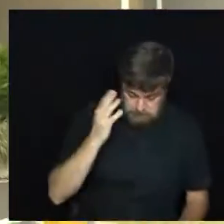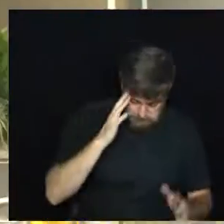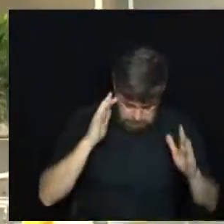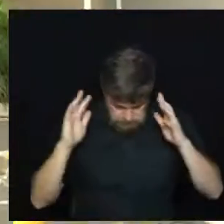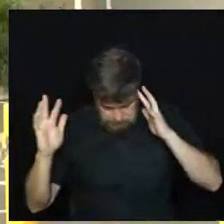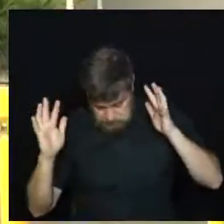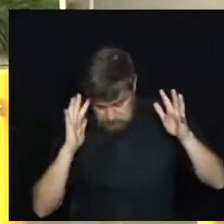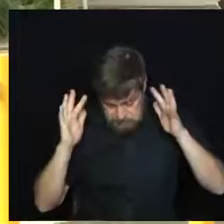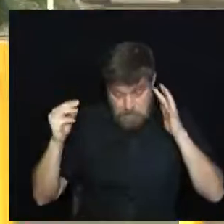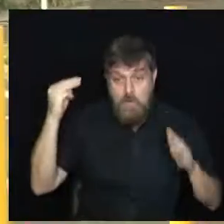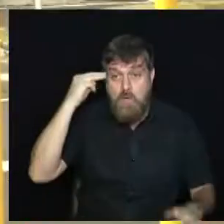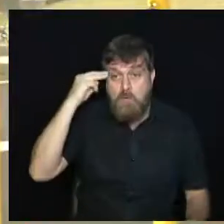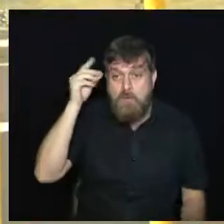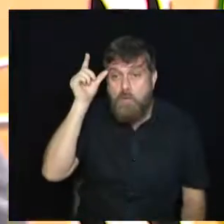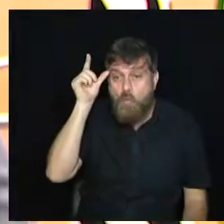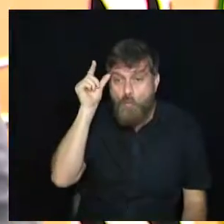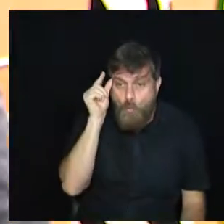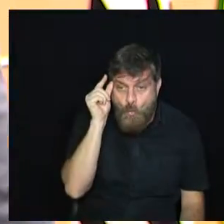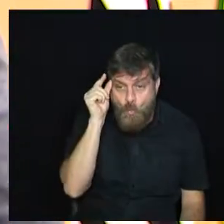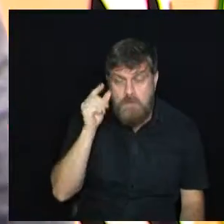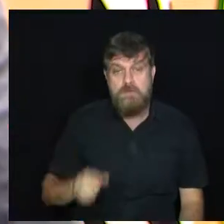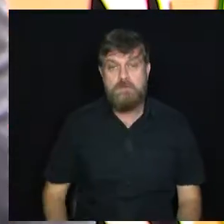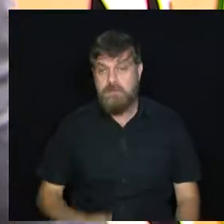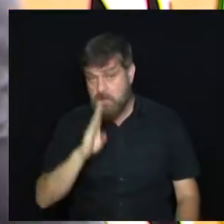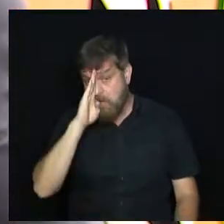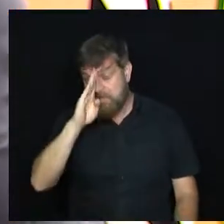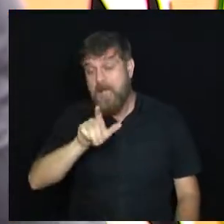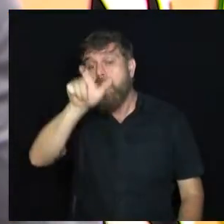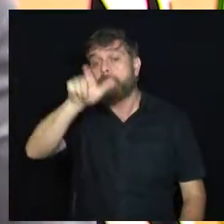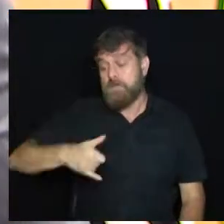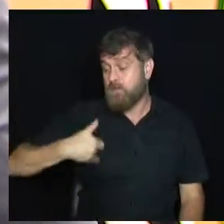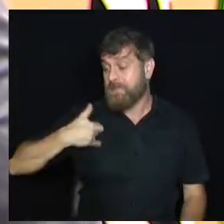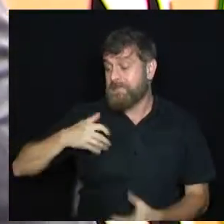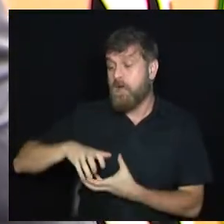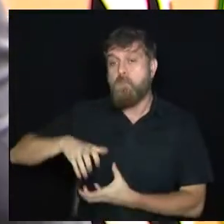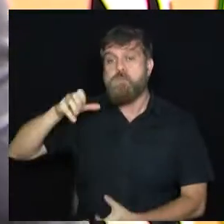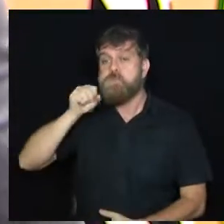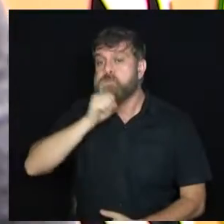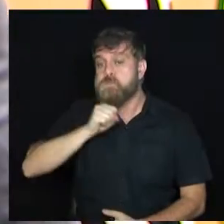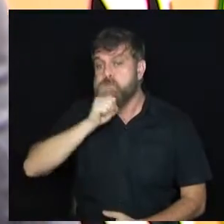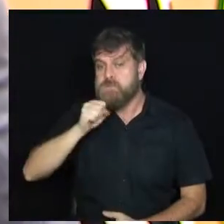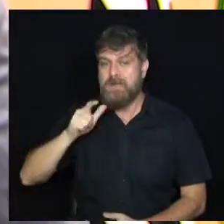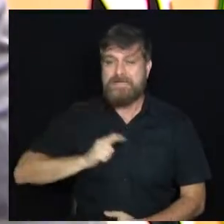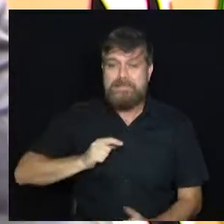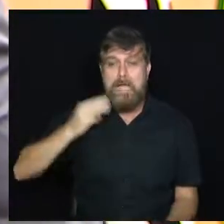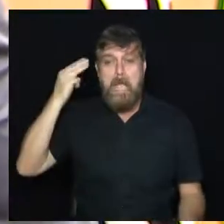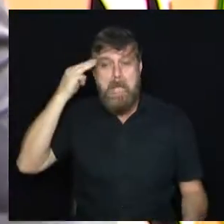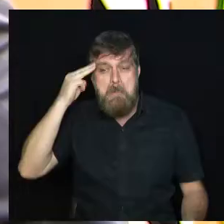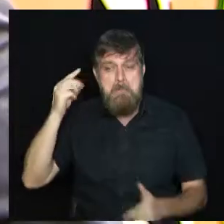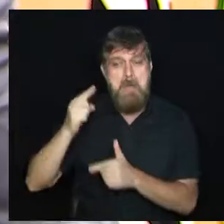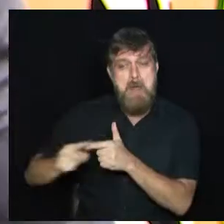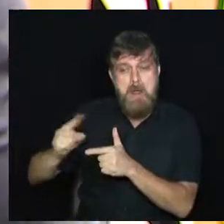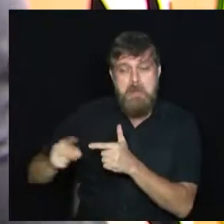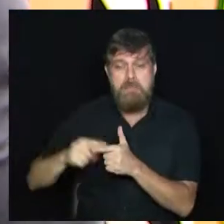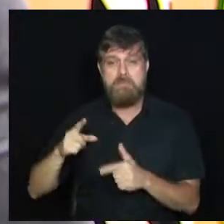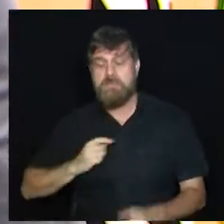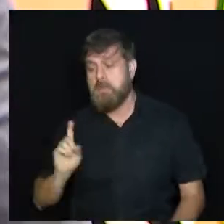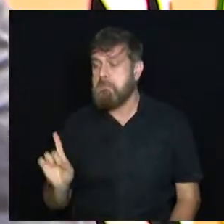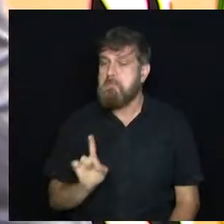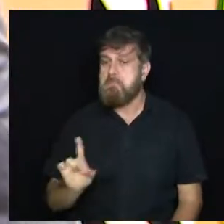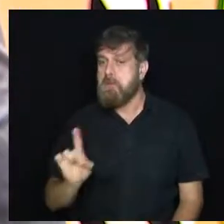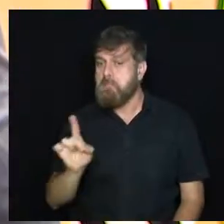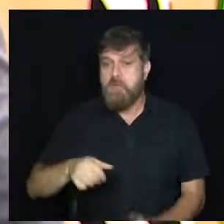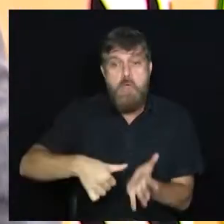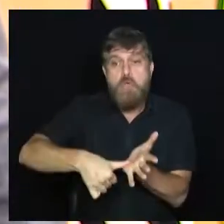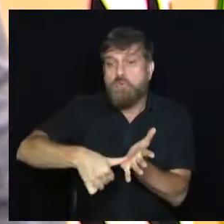ou perda de memória do paciente. Principalmente as pessoas mais idosas, um problema de memória, às vezes sai sem